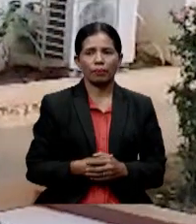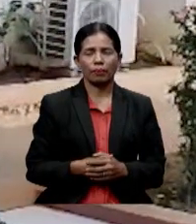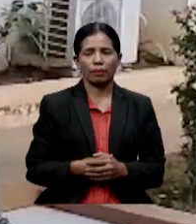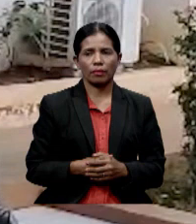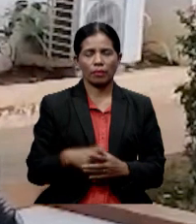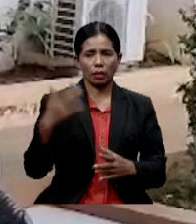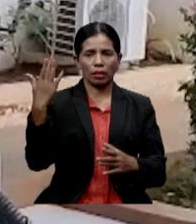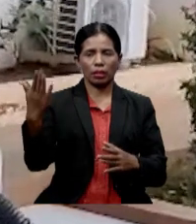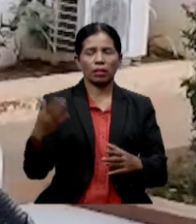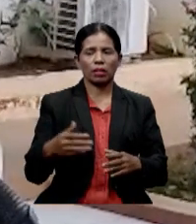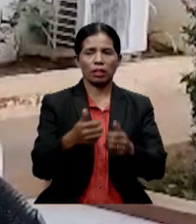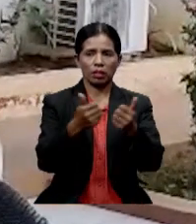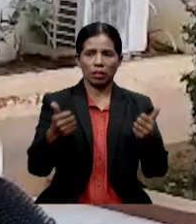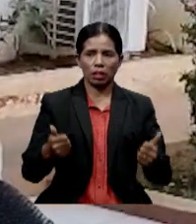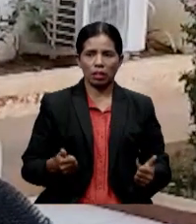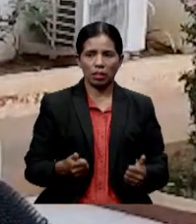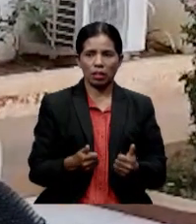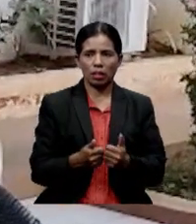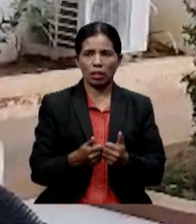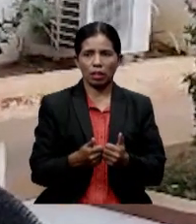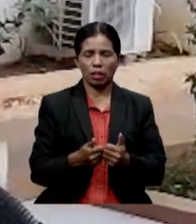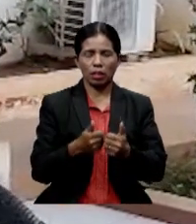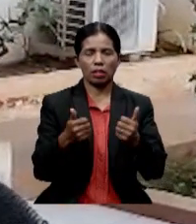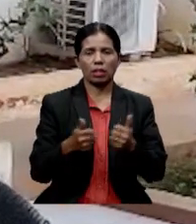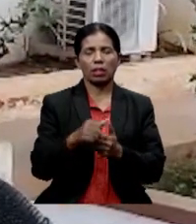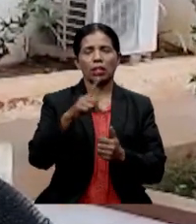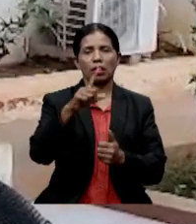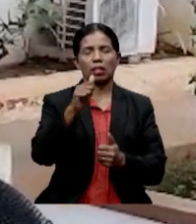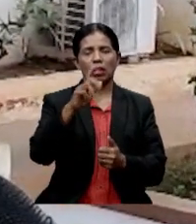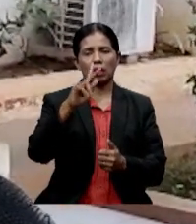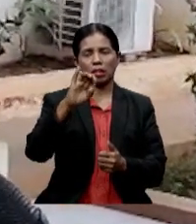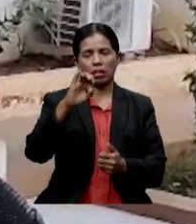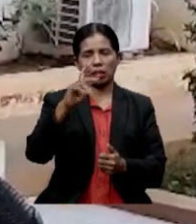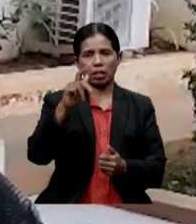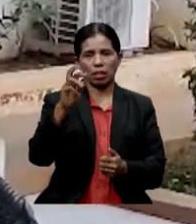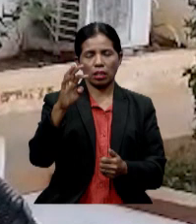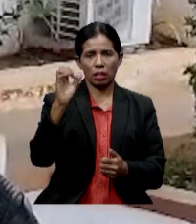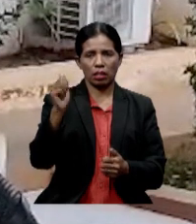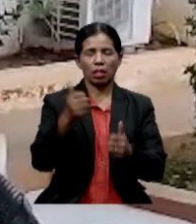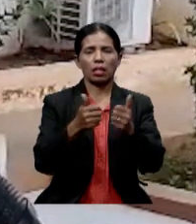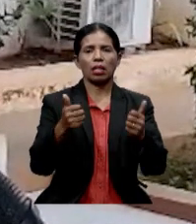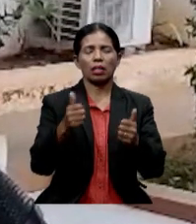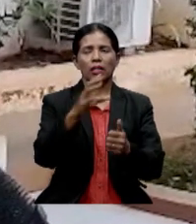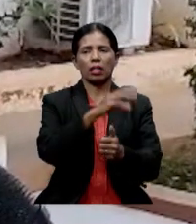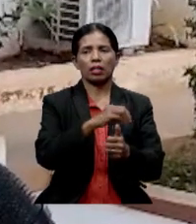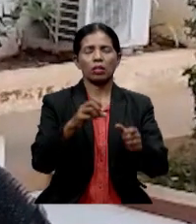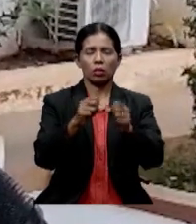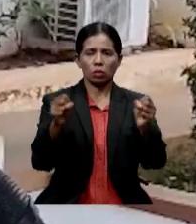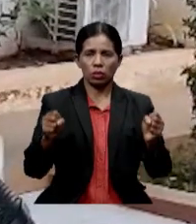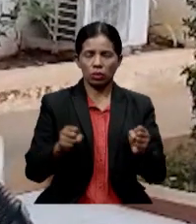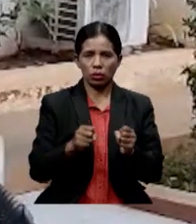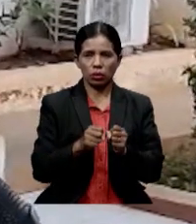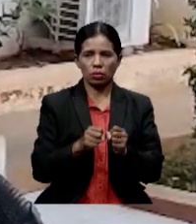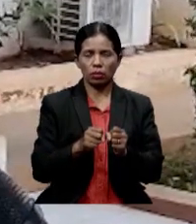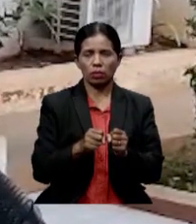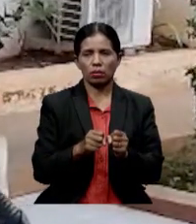rai aldea ya rai naram laikara aldea coro coro sukum